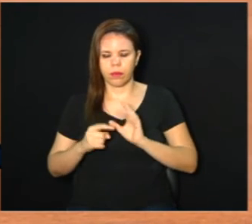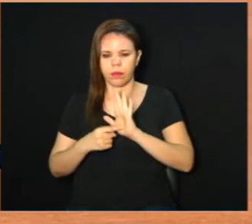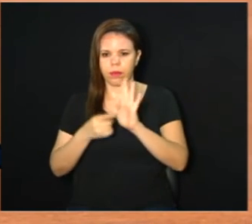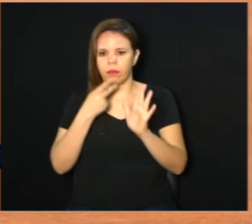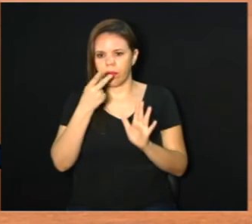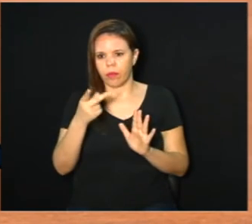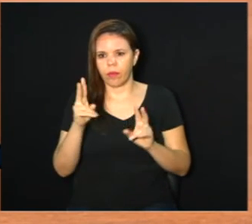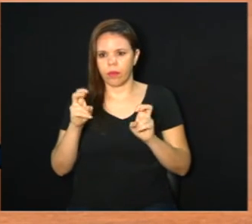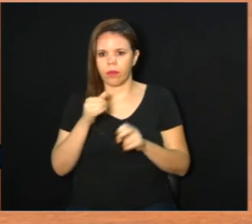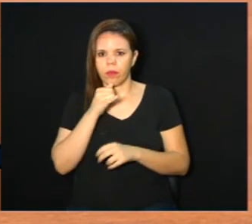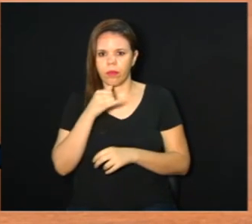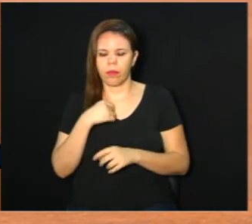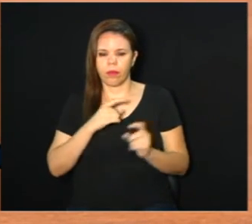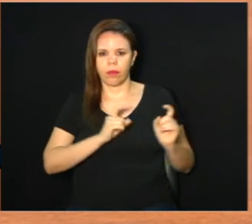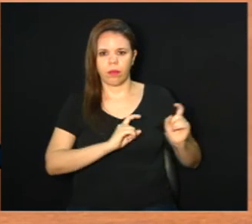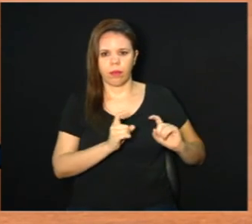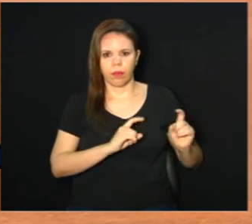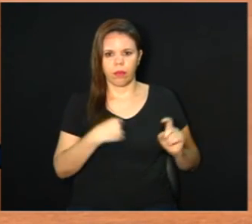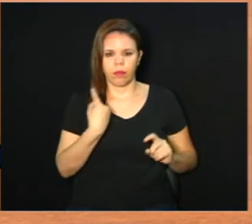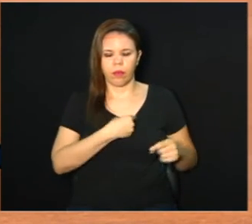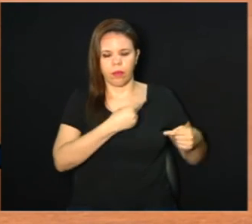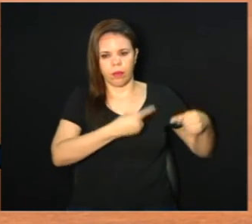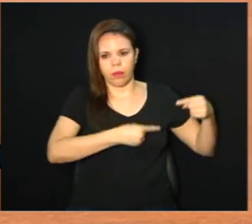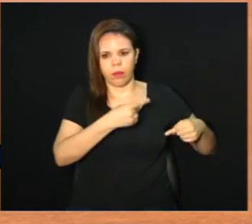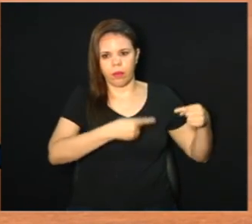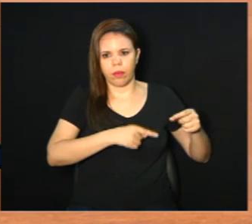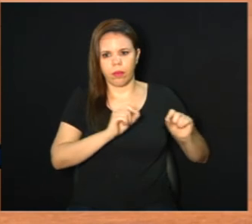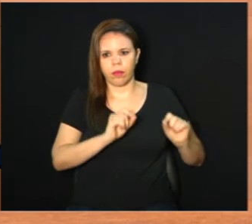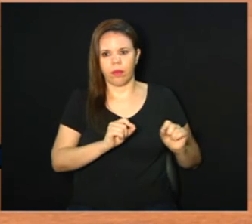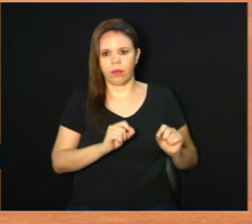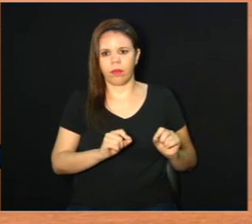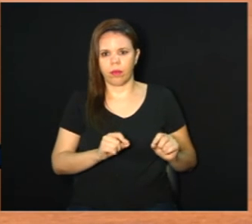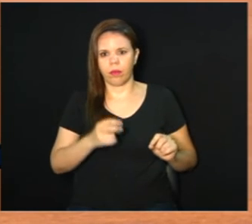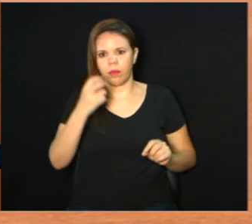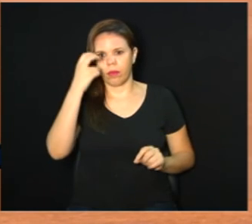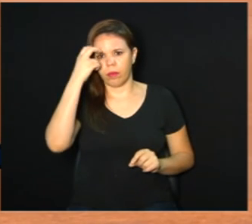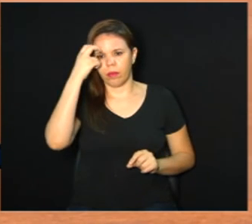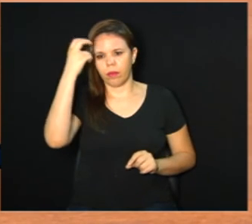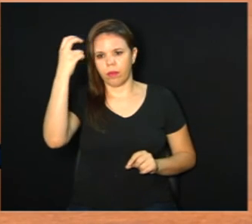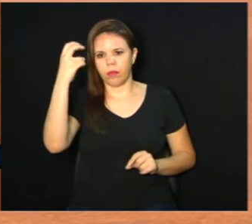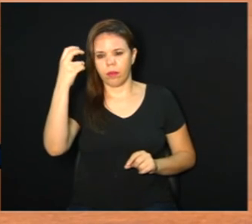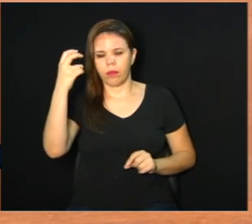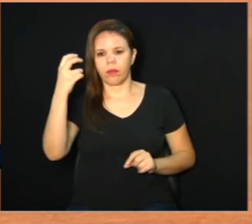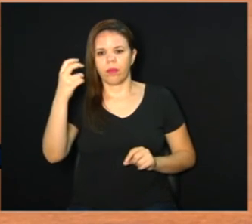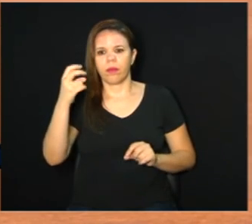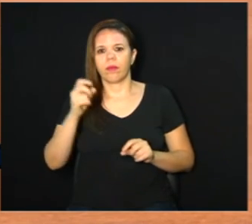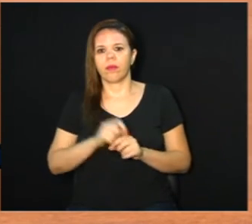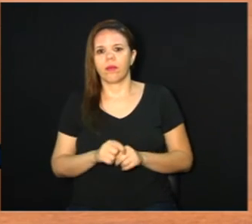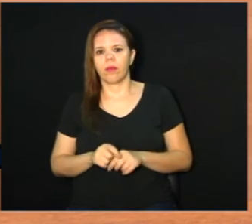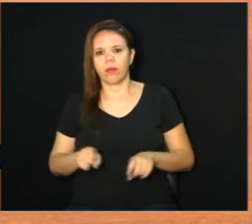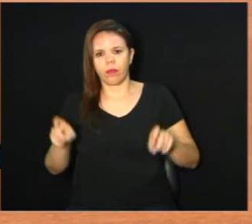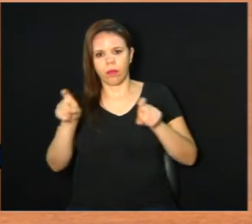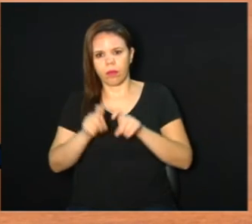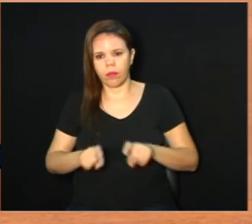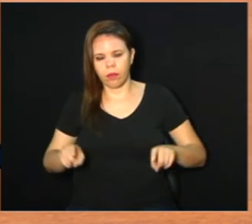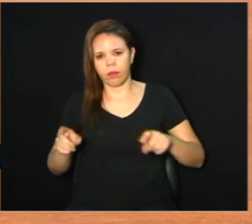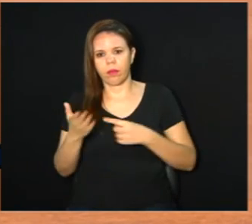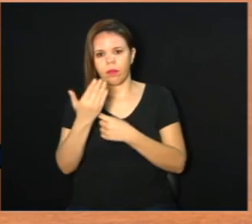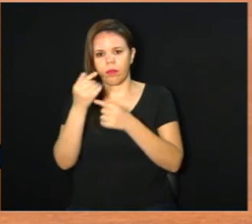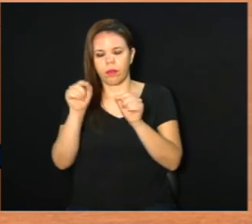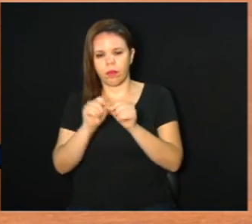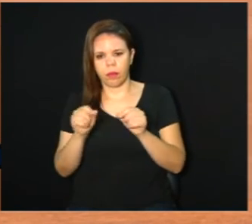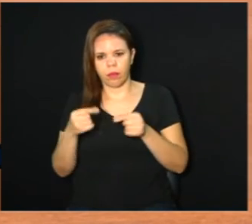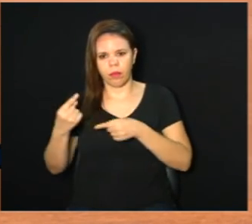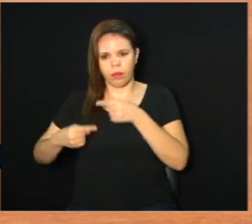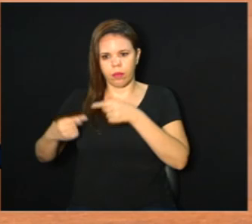por exemplo, a reunião em que nós discutimos a questão da inteligência artificial, outra que nós discutimos